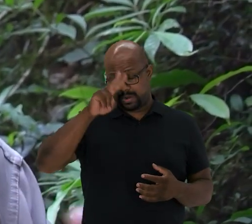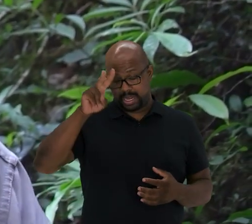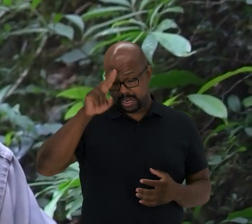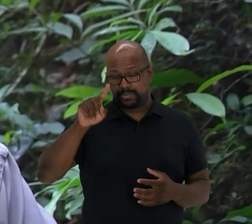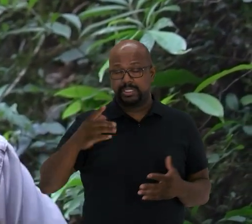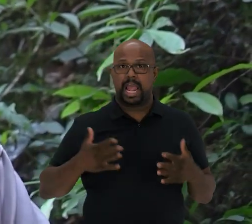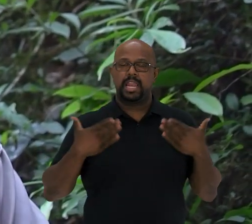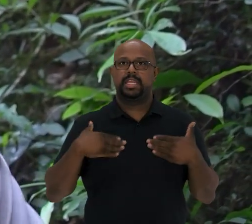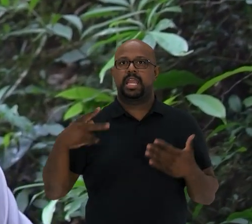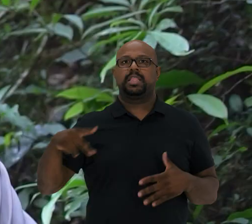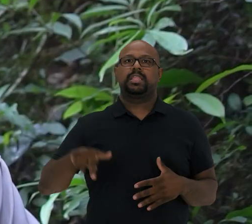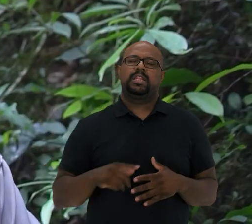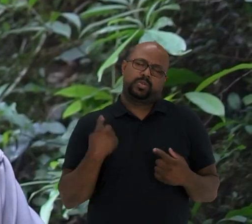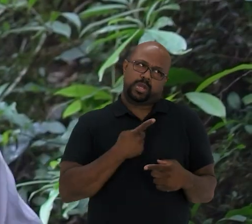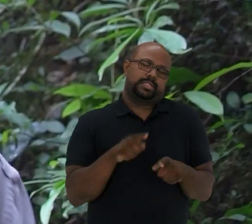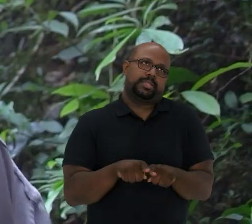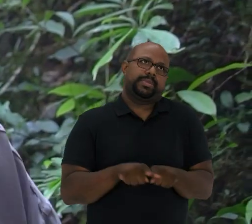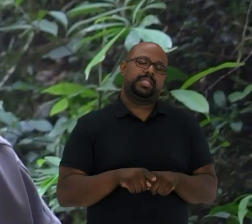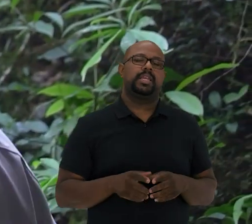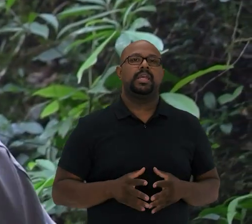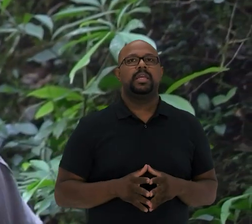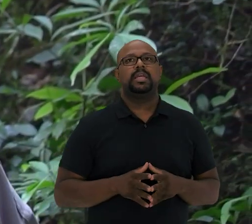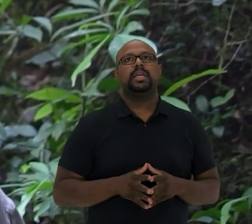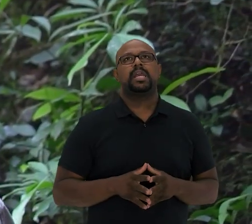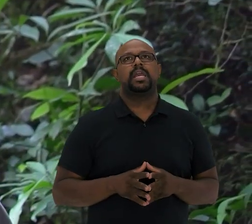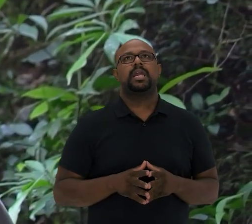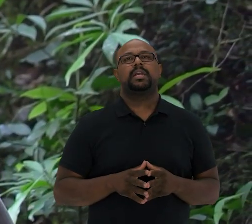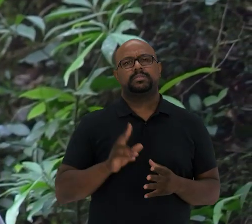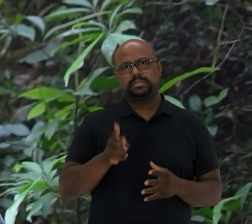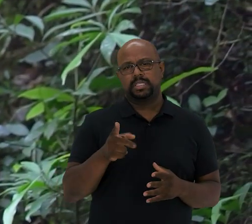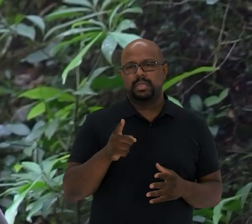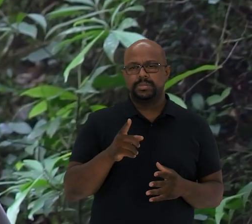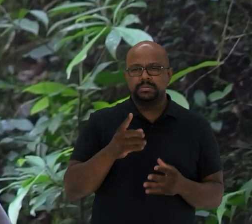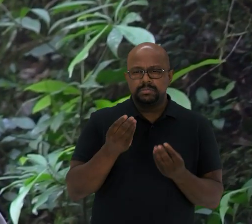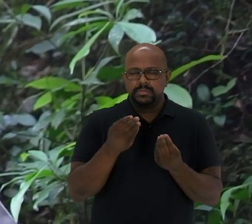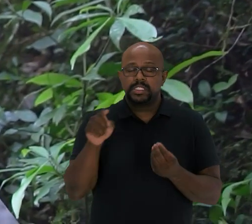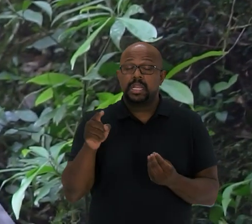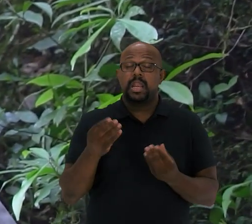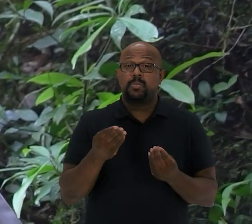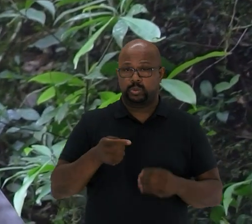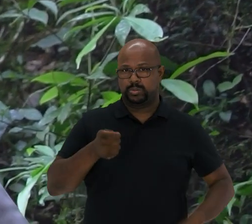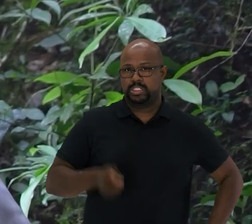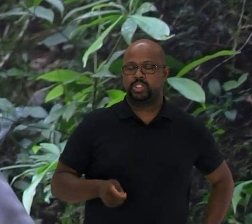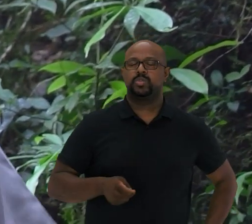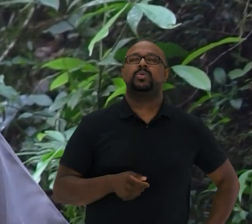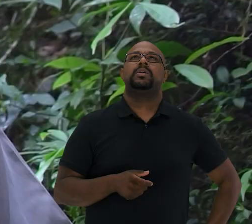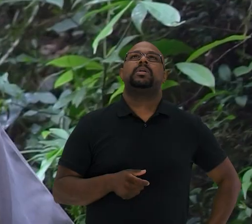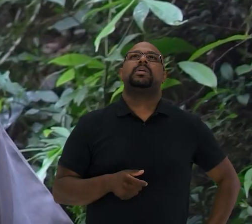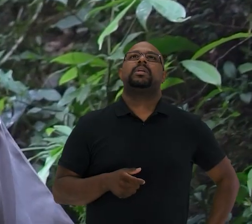Eu lembro da alegria dele, né? E nós também, né? E sempre esclarecendo uma coisa assim, que ele era muito